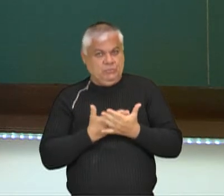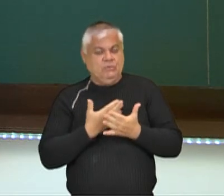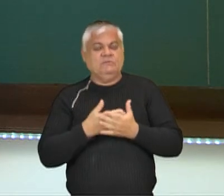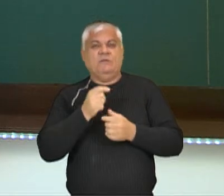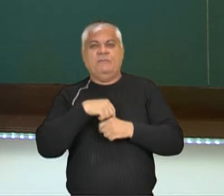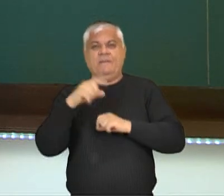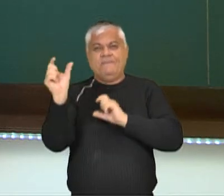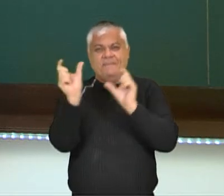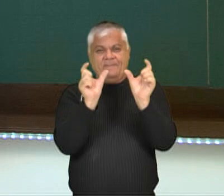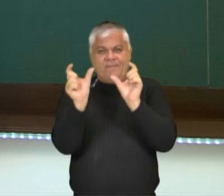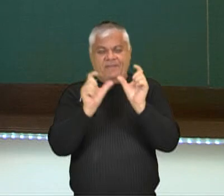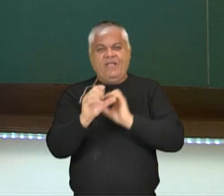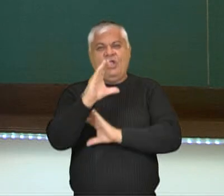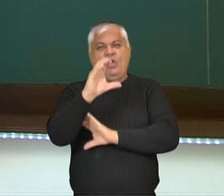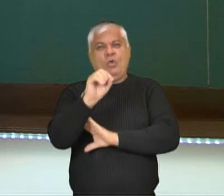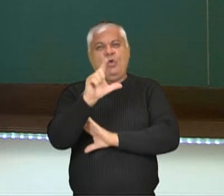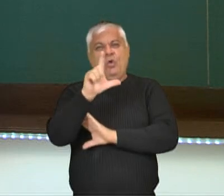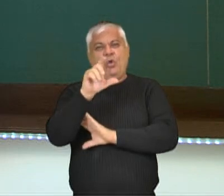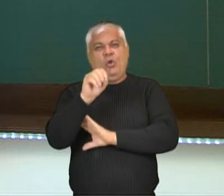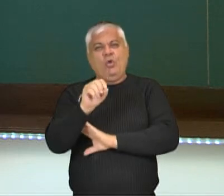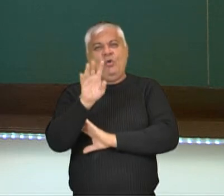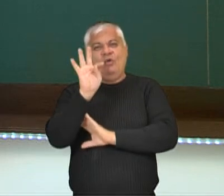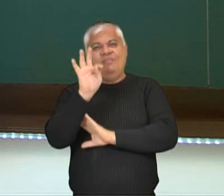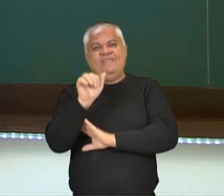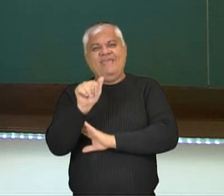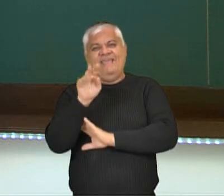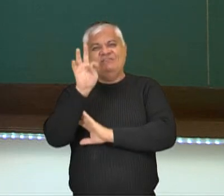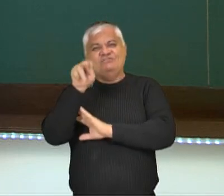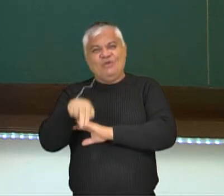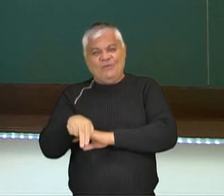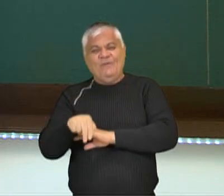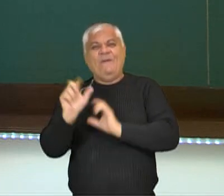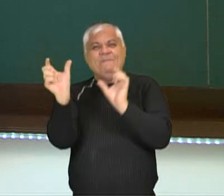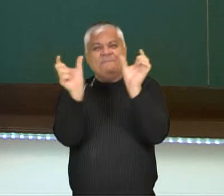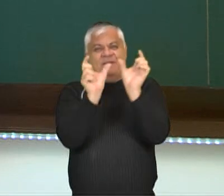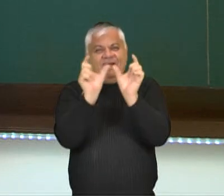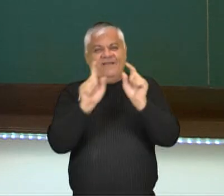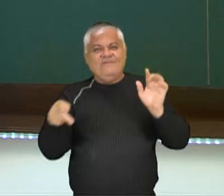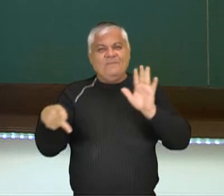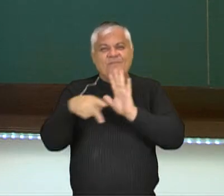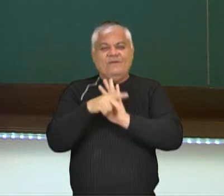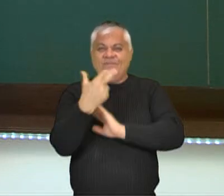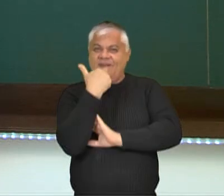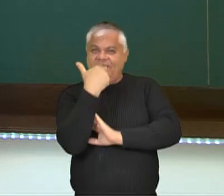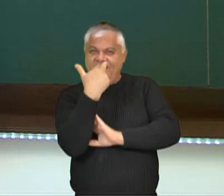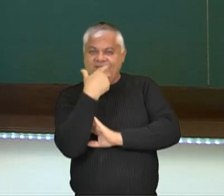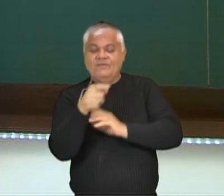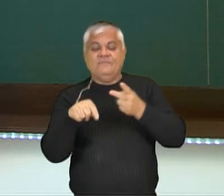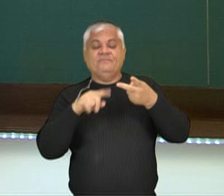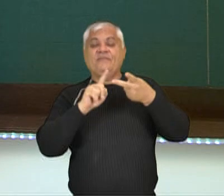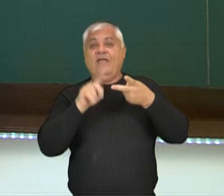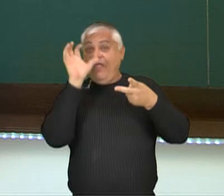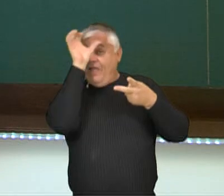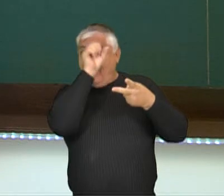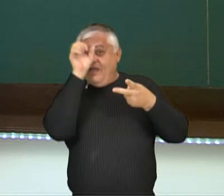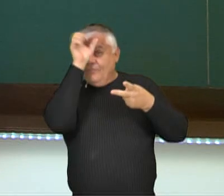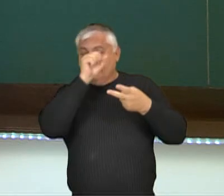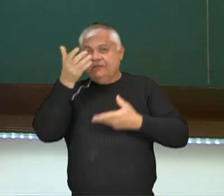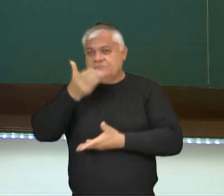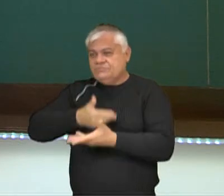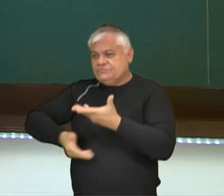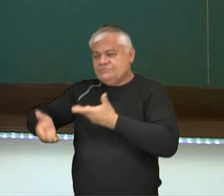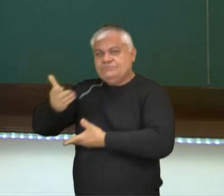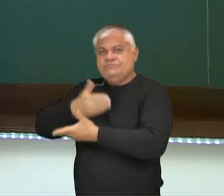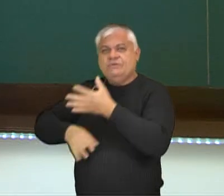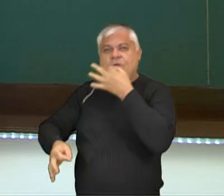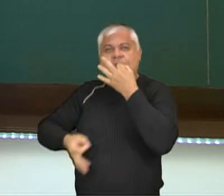collocations, que são aquelas palavrinhas que se combinam dentro de uma determinada língua, E aprendemos também a compartilhar e